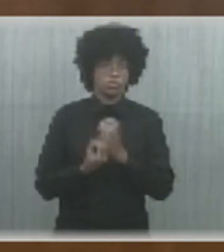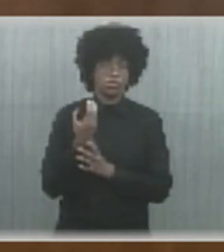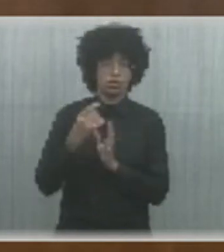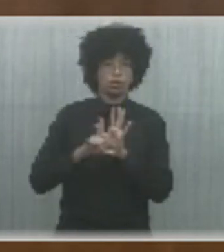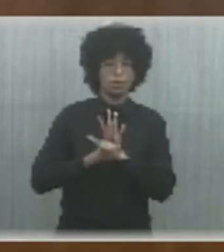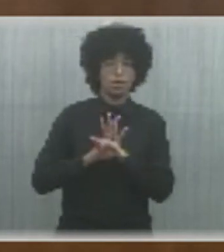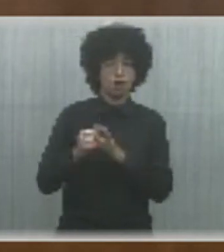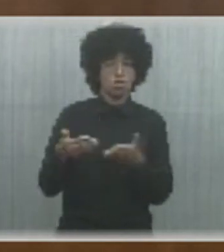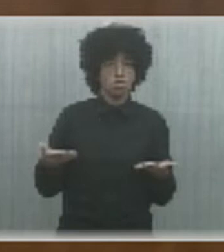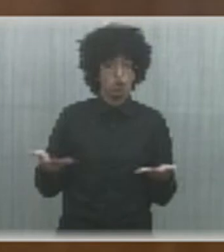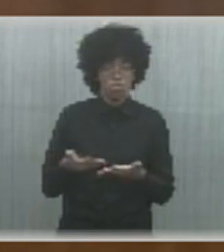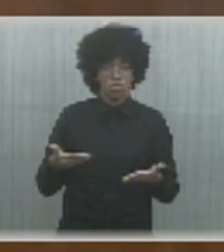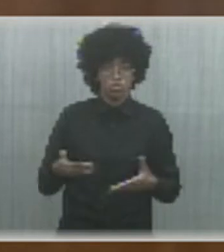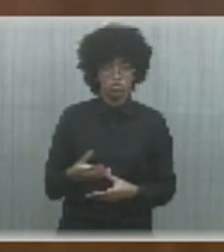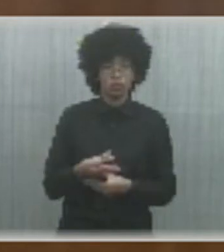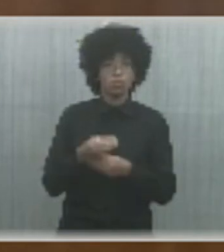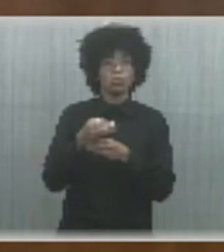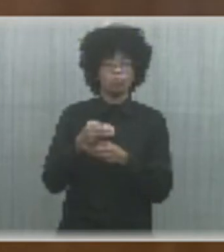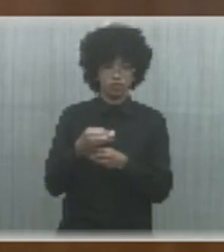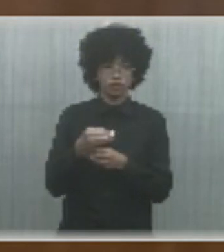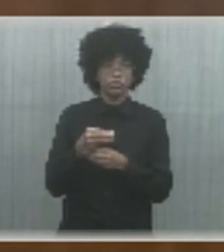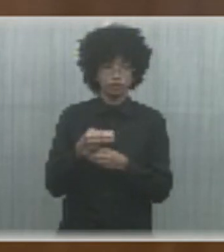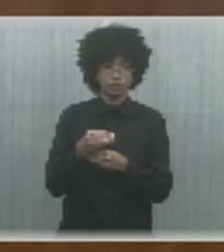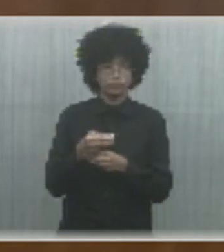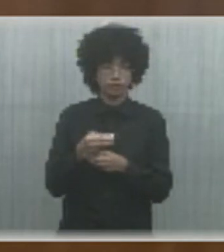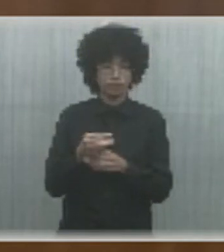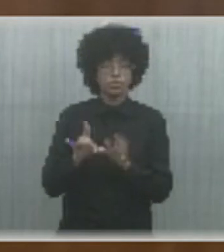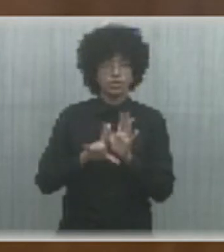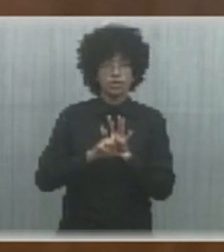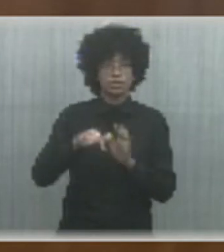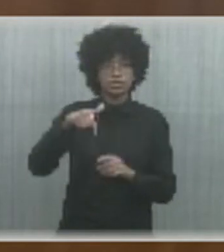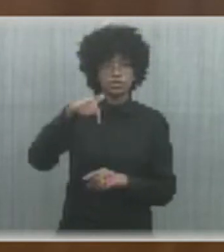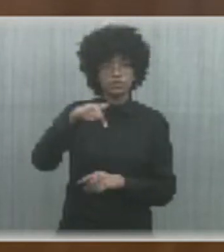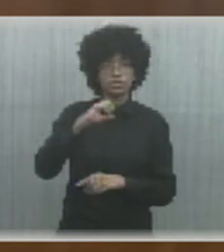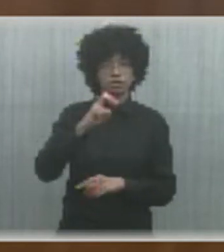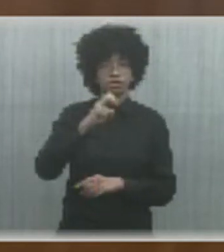hoje é lei, que foi um projeto de lei, que hoje é uma lei, que é a Lei